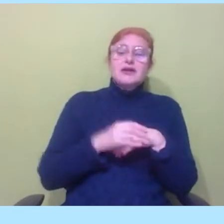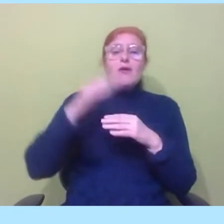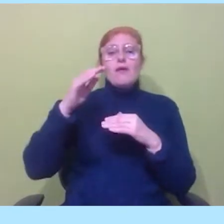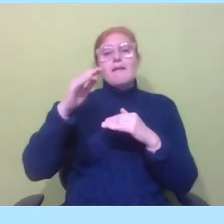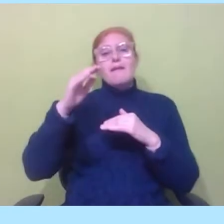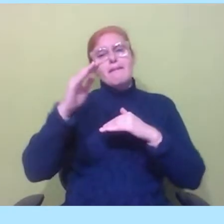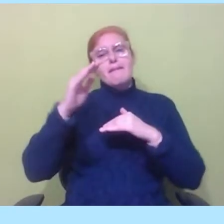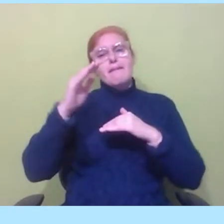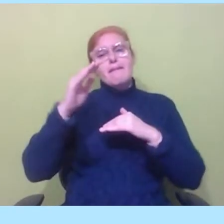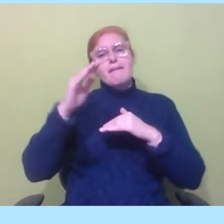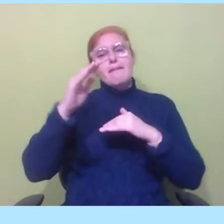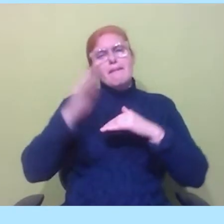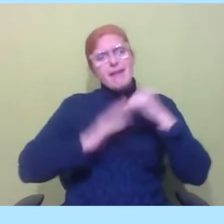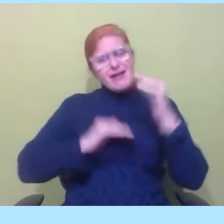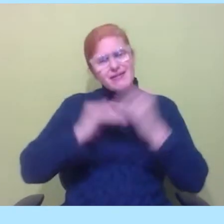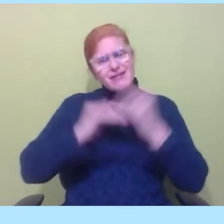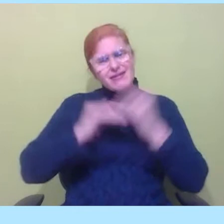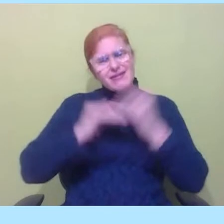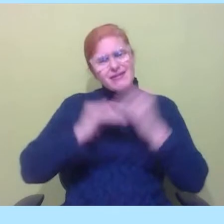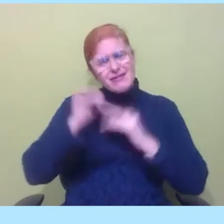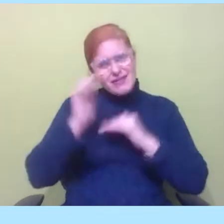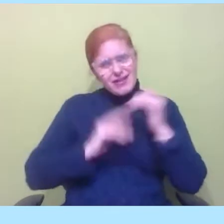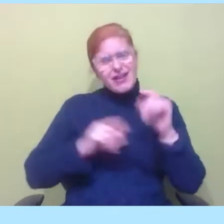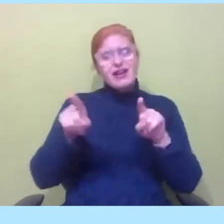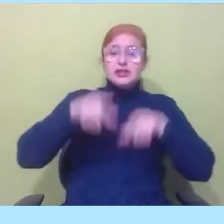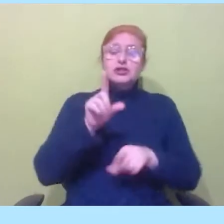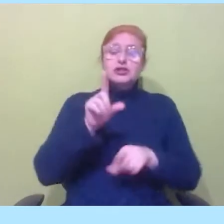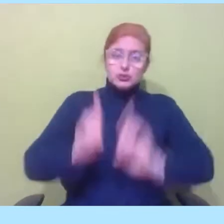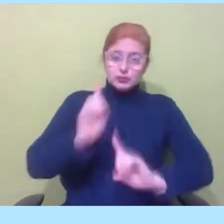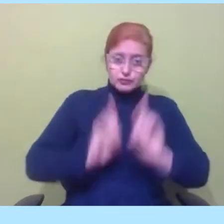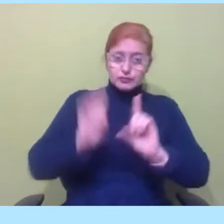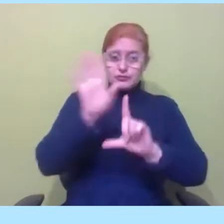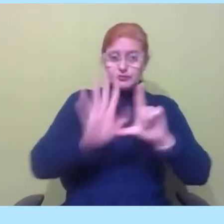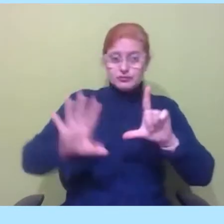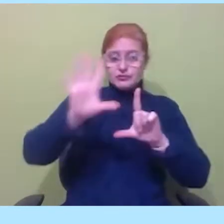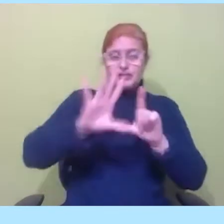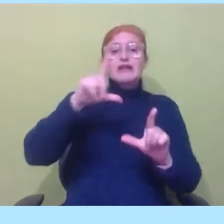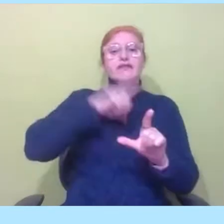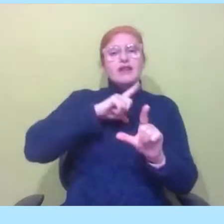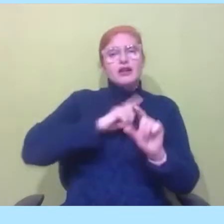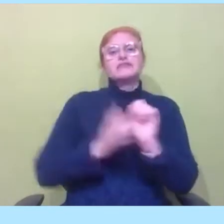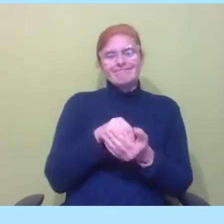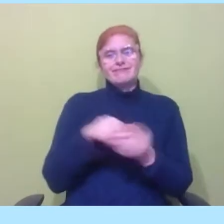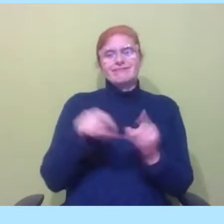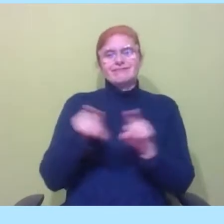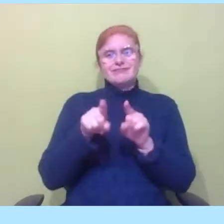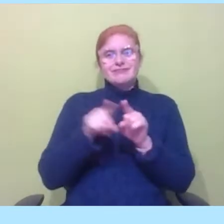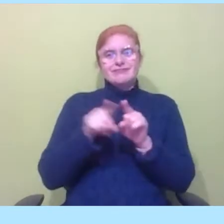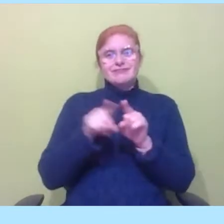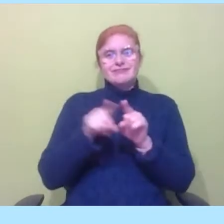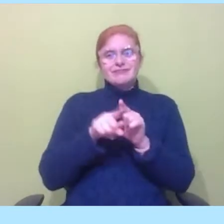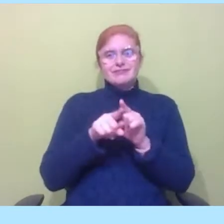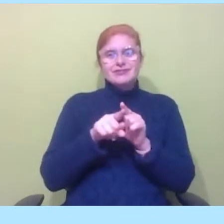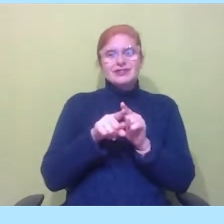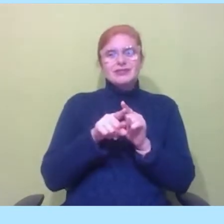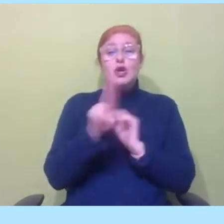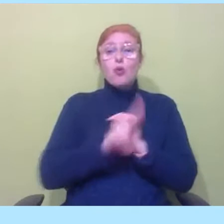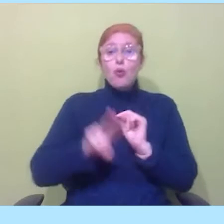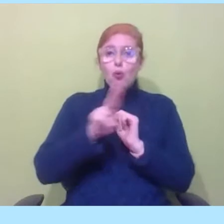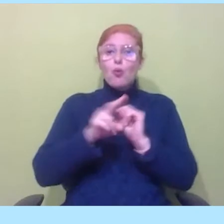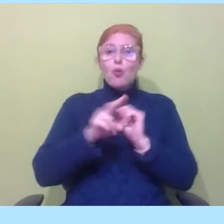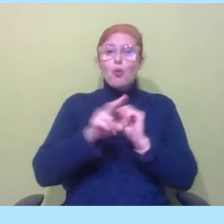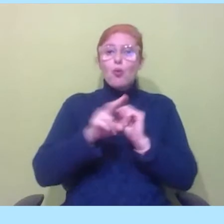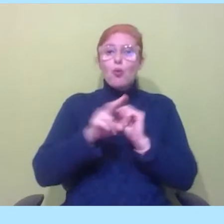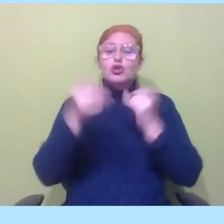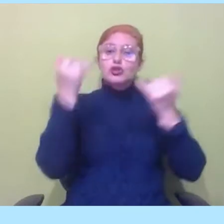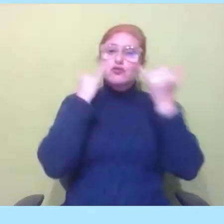podem ter esse cenário de insegurança e, ao mesmo tempo, uso de dados, né, que a gente poderia falar